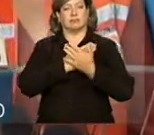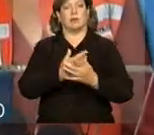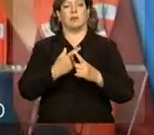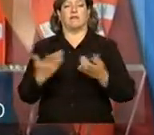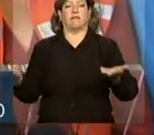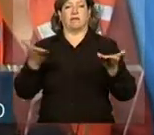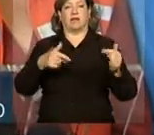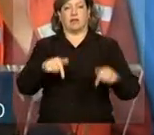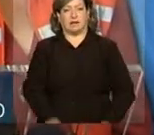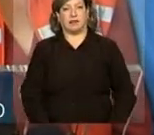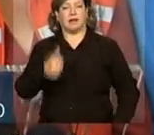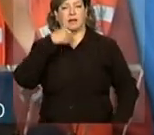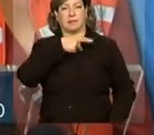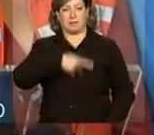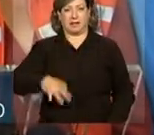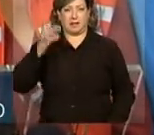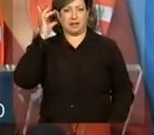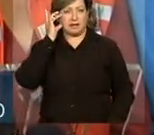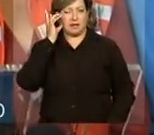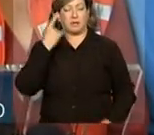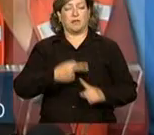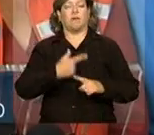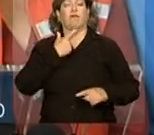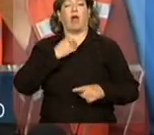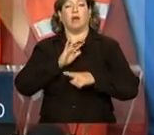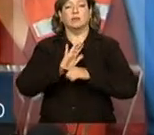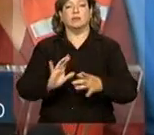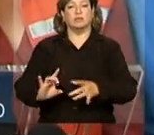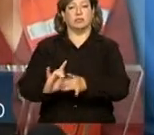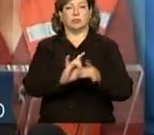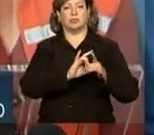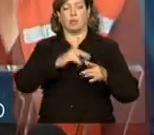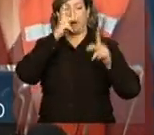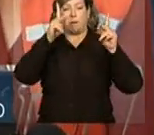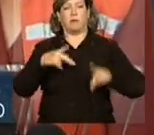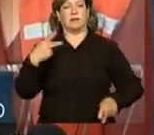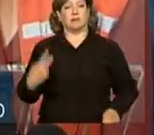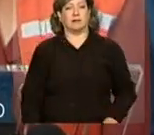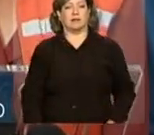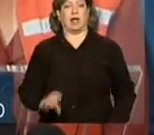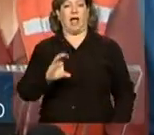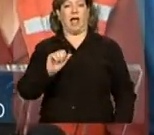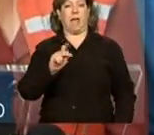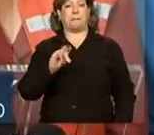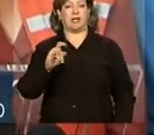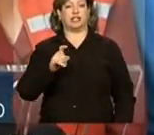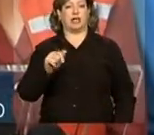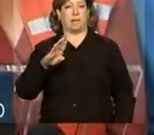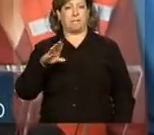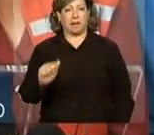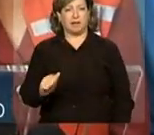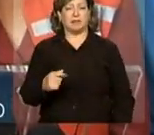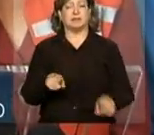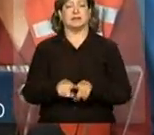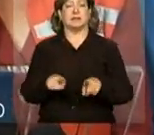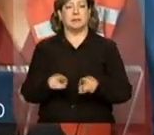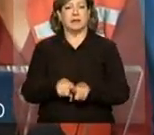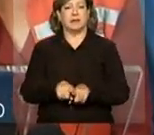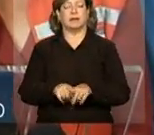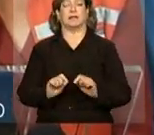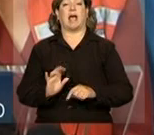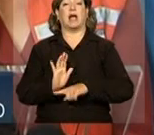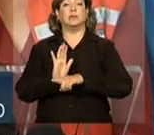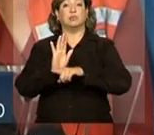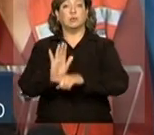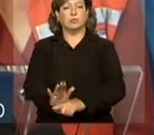Dilma. Mais do que a solidariedade, com a população capixaba, também traz ajuda e apoio